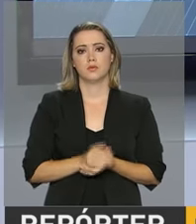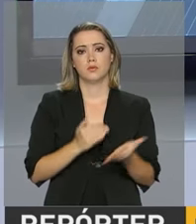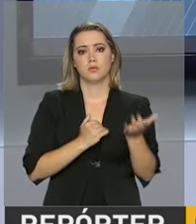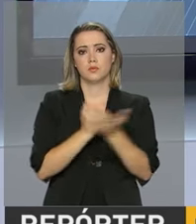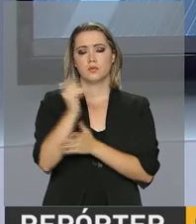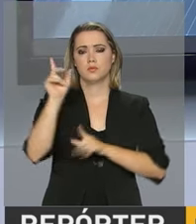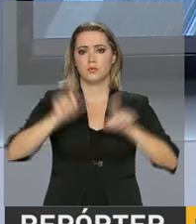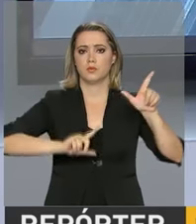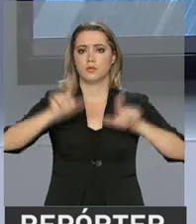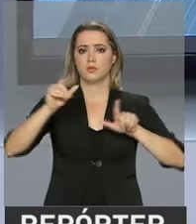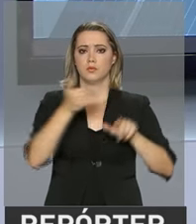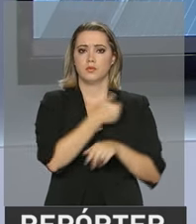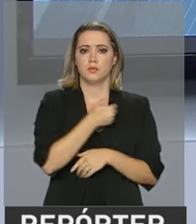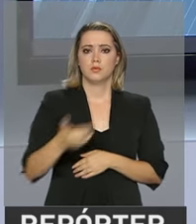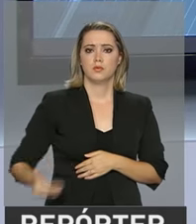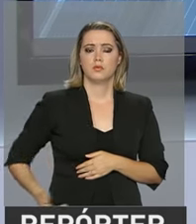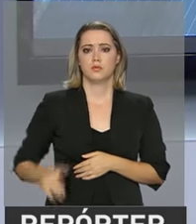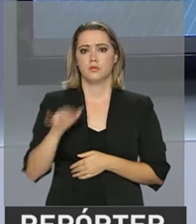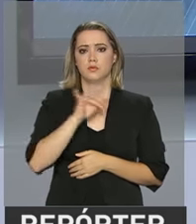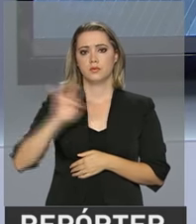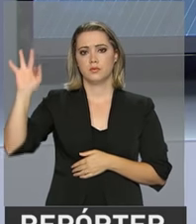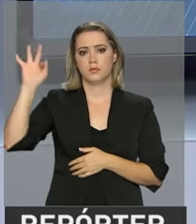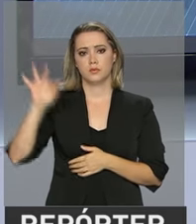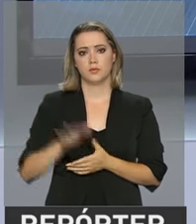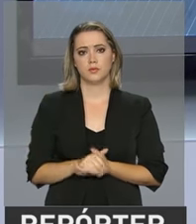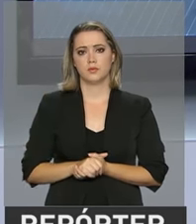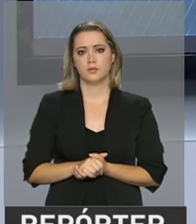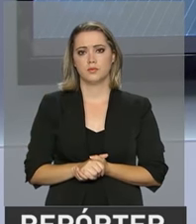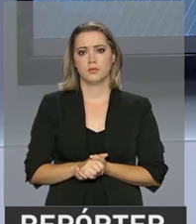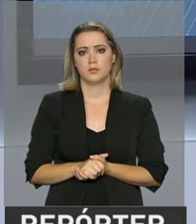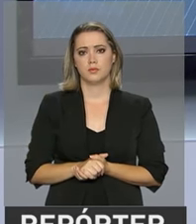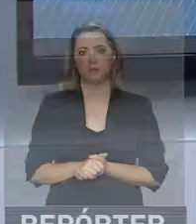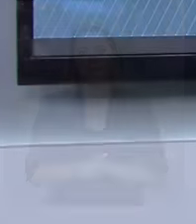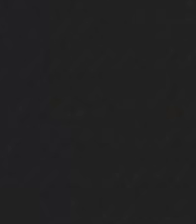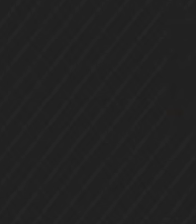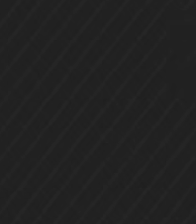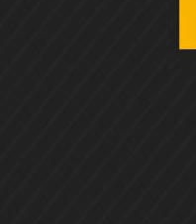continue com a gente aqui na nbr a tv do governo federal